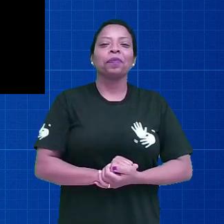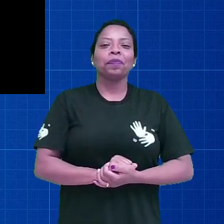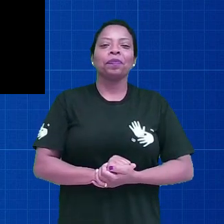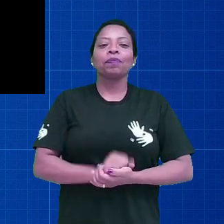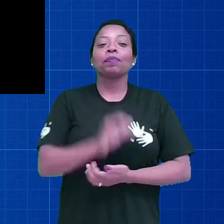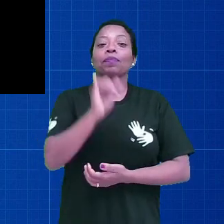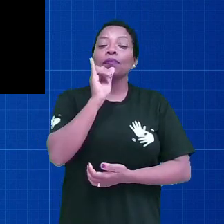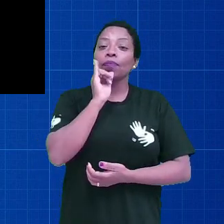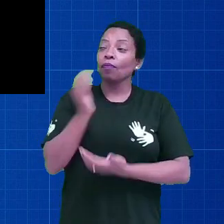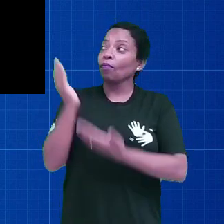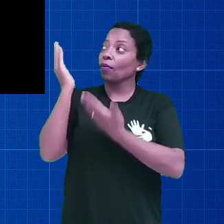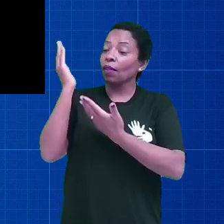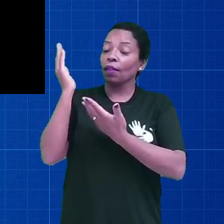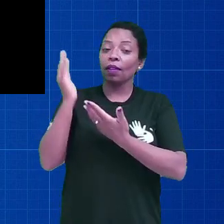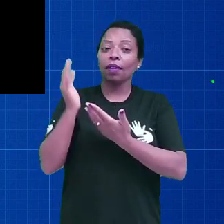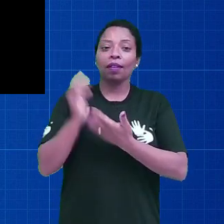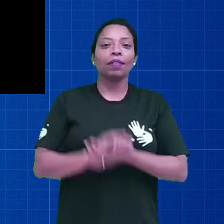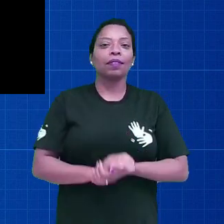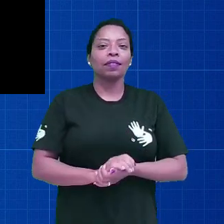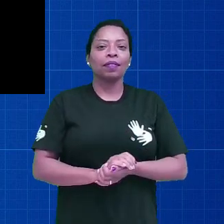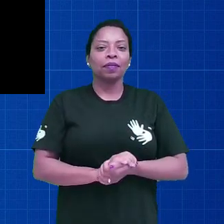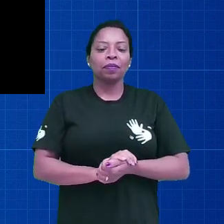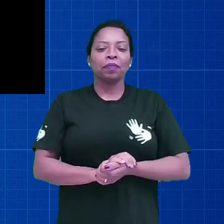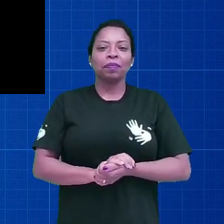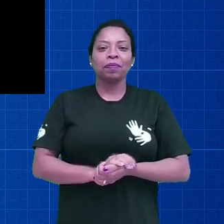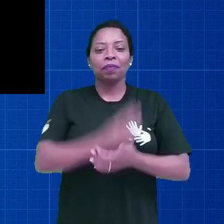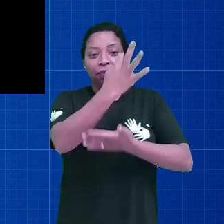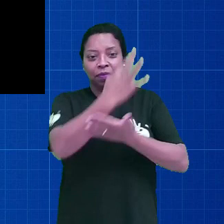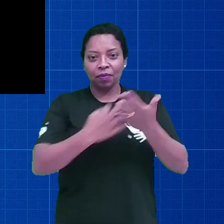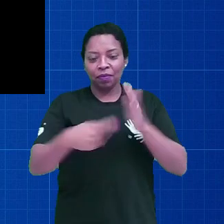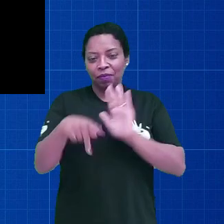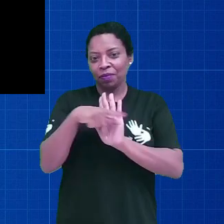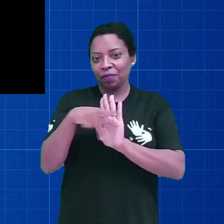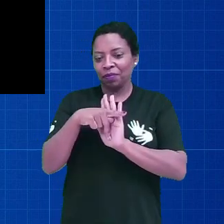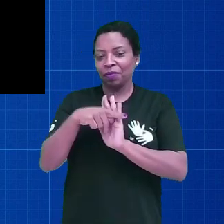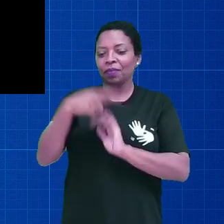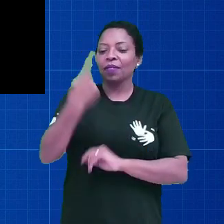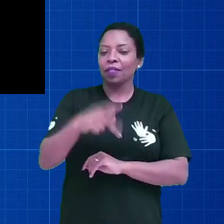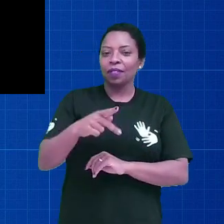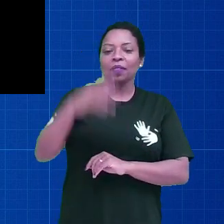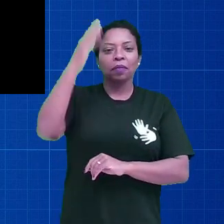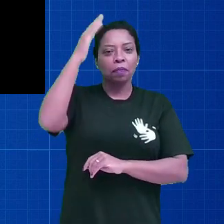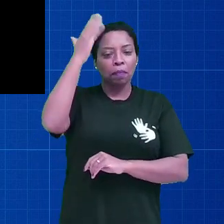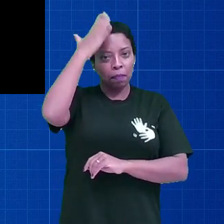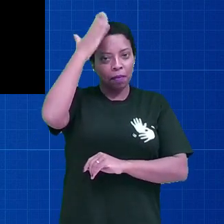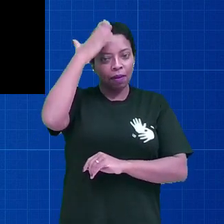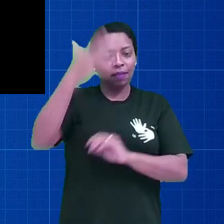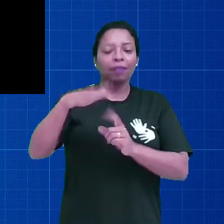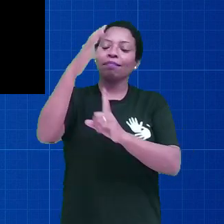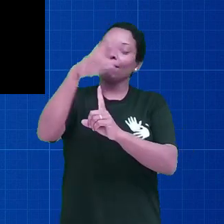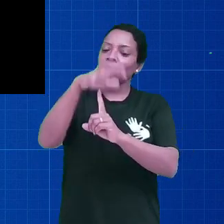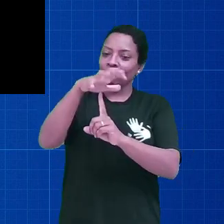vocês, né, um trabalho do IAPA, do Instituto Agronômico do Paraná, que agora foi está junto com o IDR, Instituto